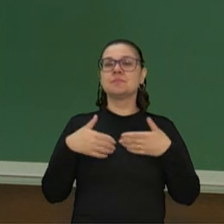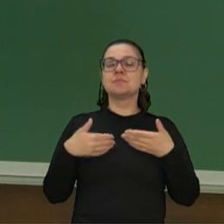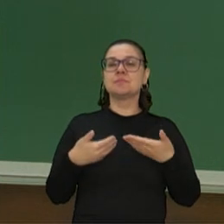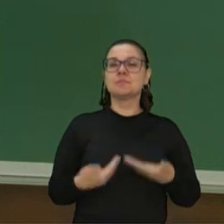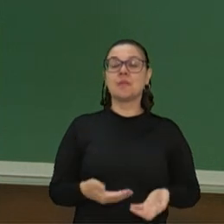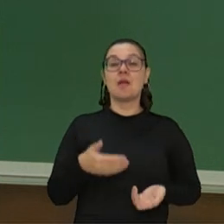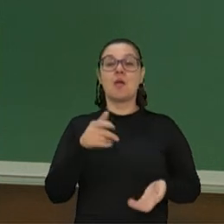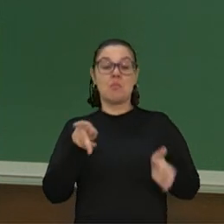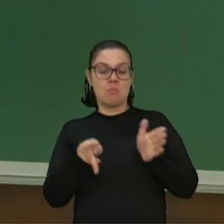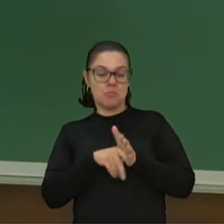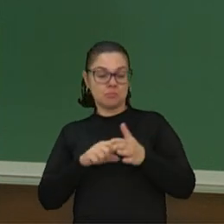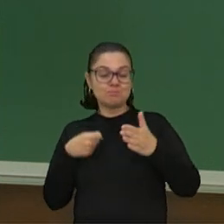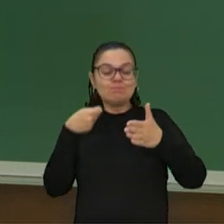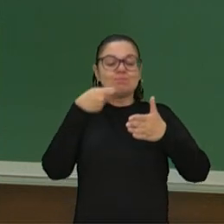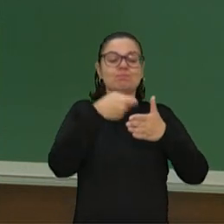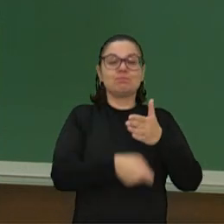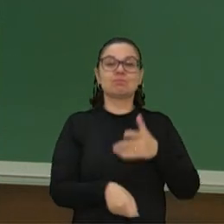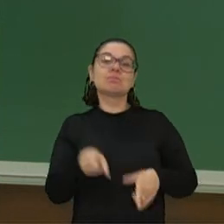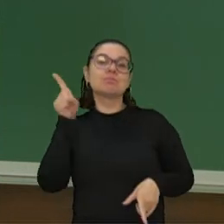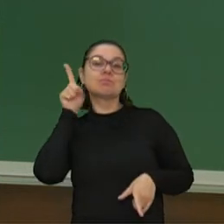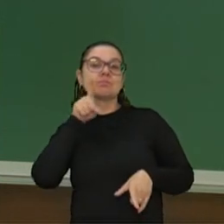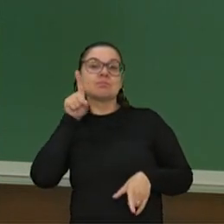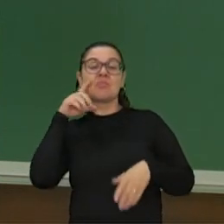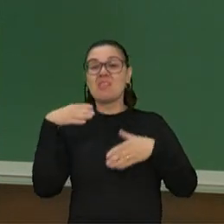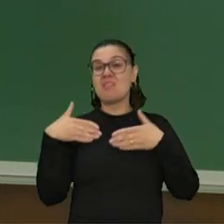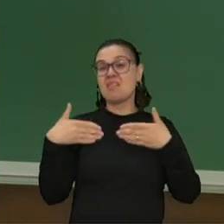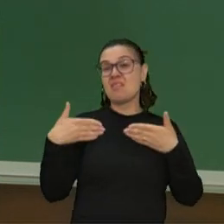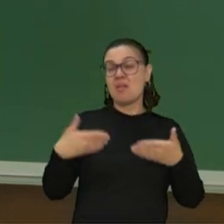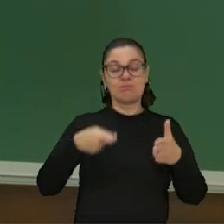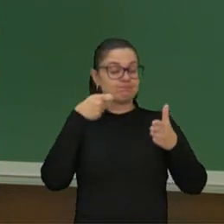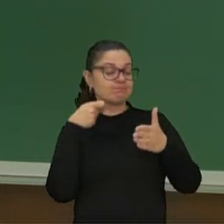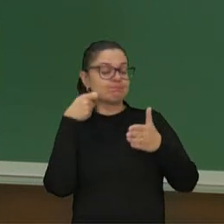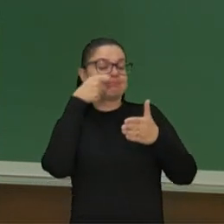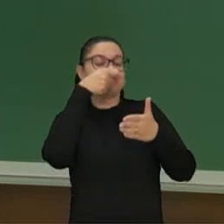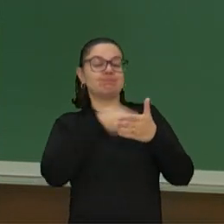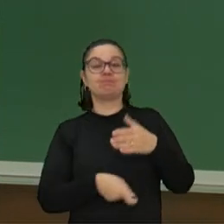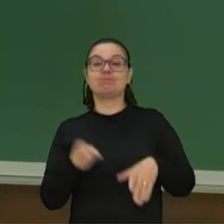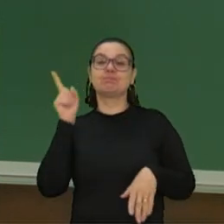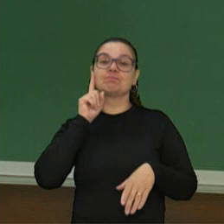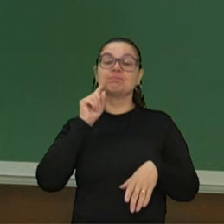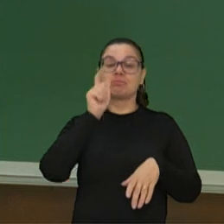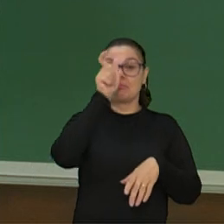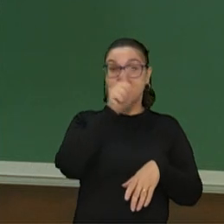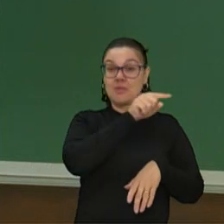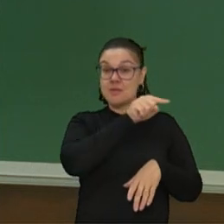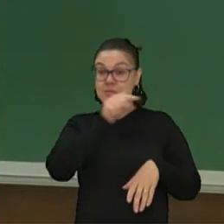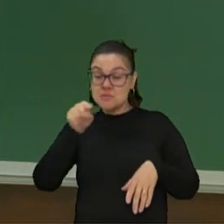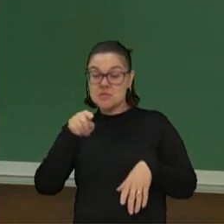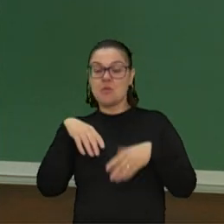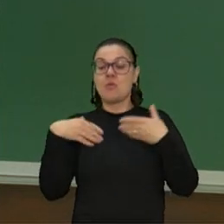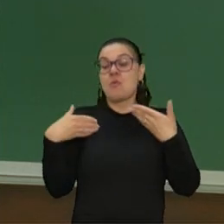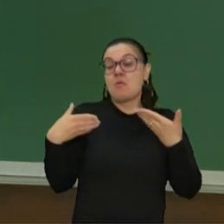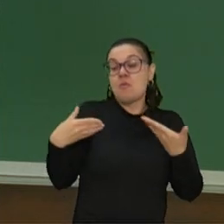um ativista americano. Então, quem é desses aqui um ativista? Quem foi, né, desses um